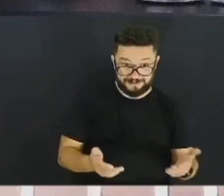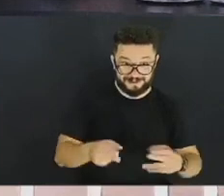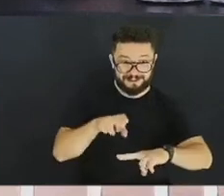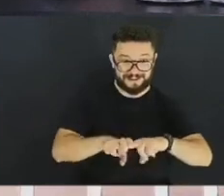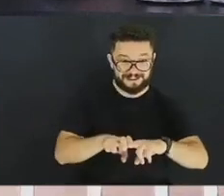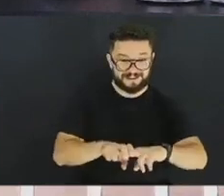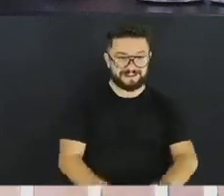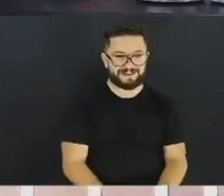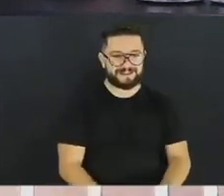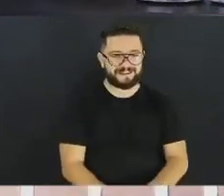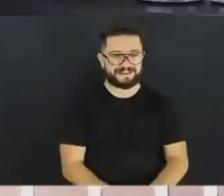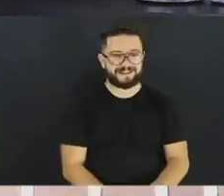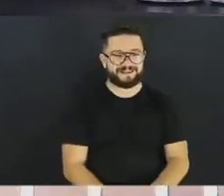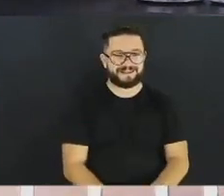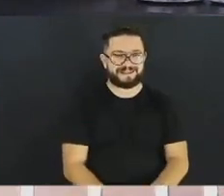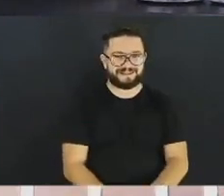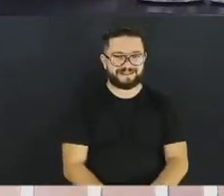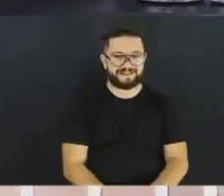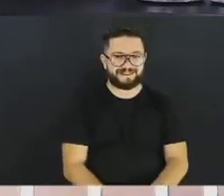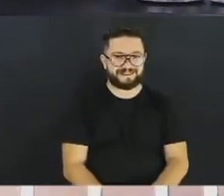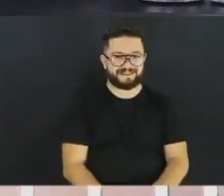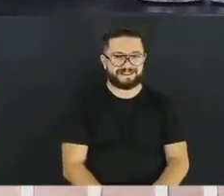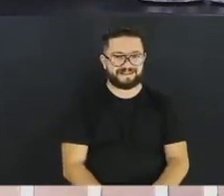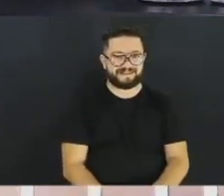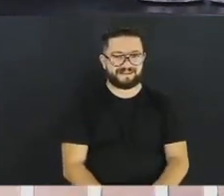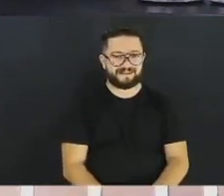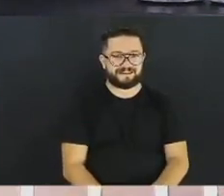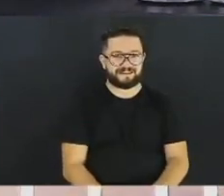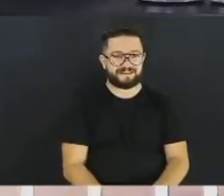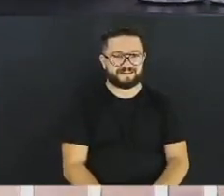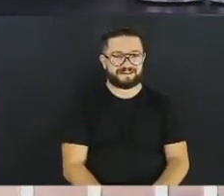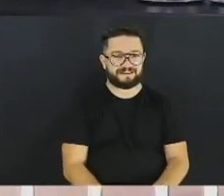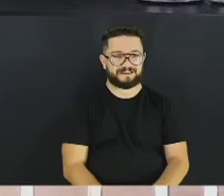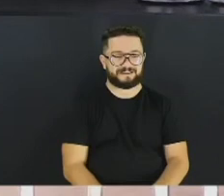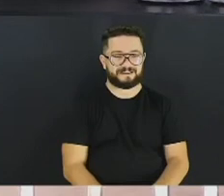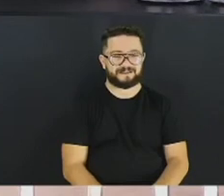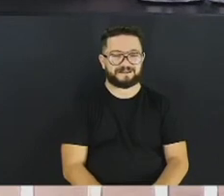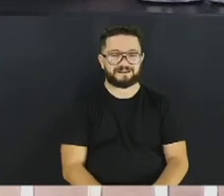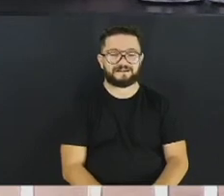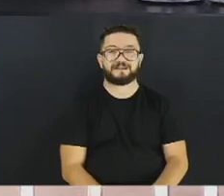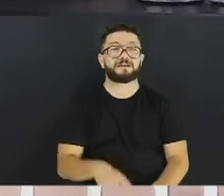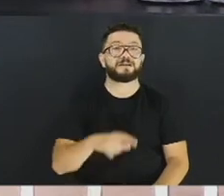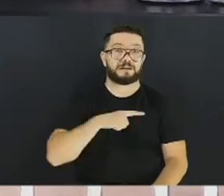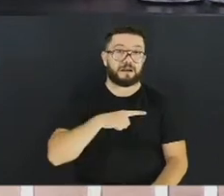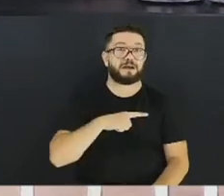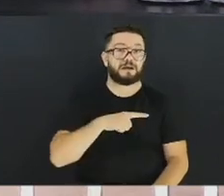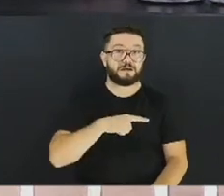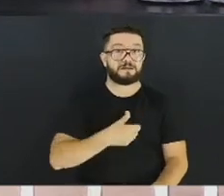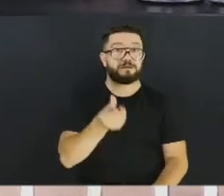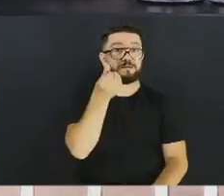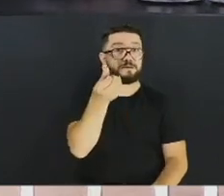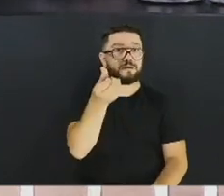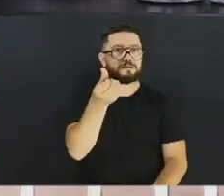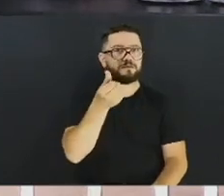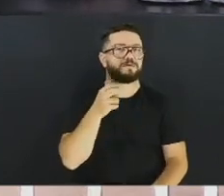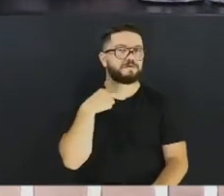13 minutos de tribuna para que os vereadores possam fazer os questionamentos. Temos 6 vereadores inscritos. Vamos dividir em blocos